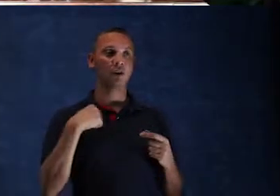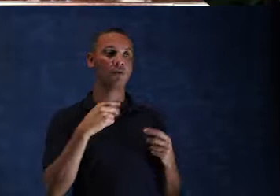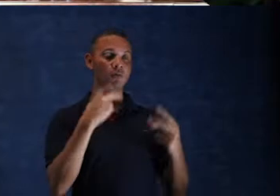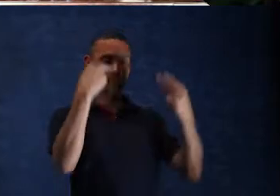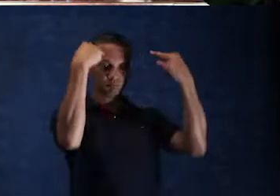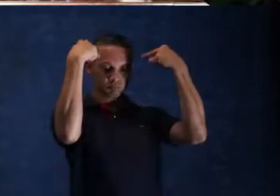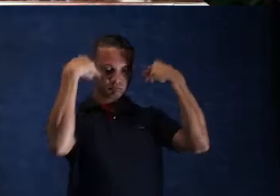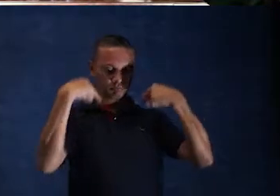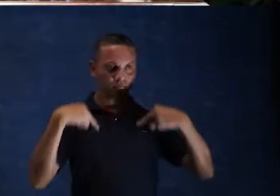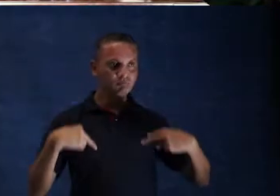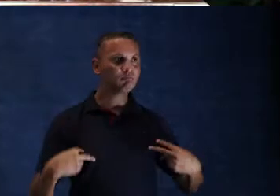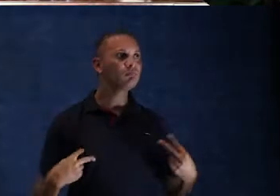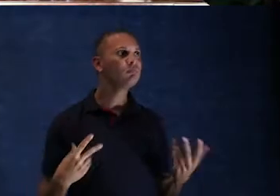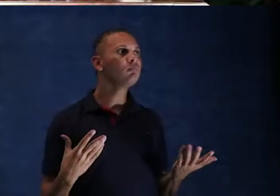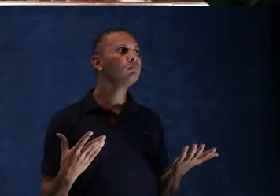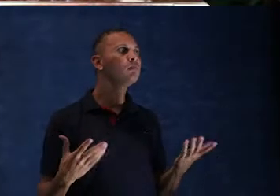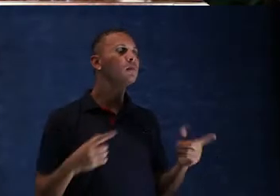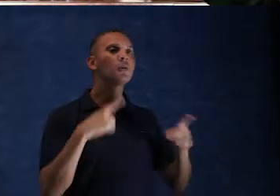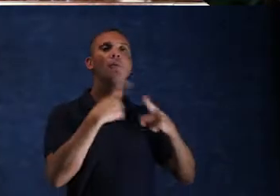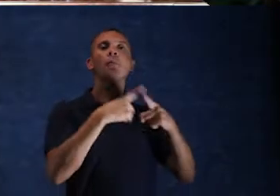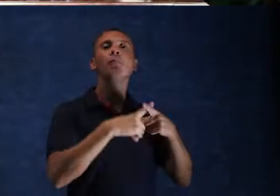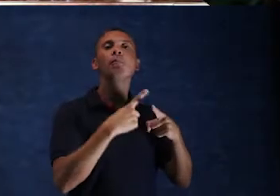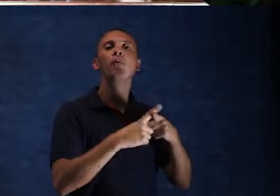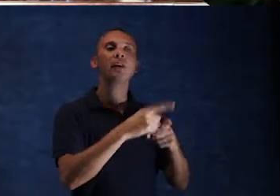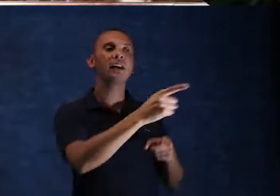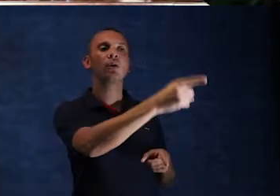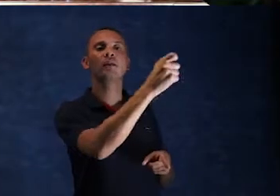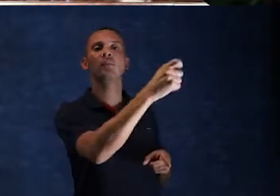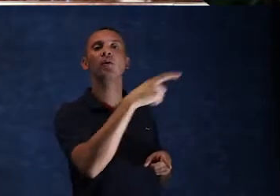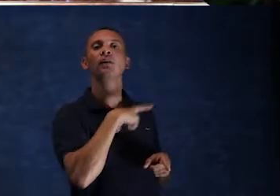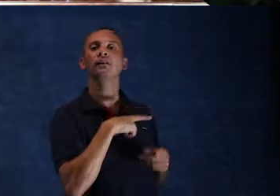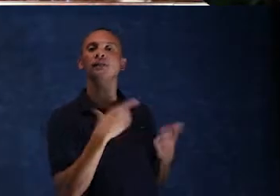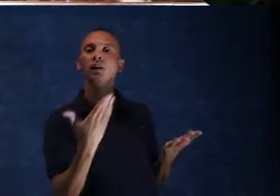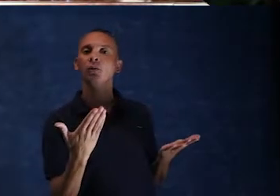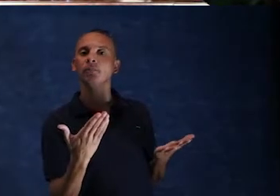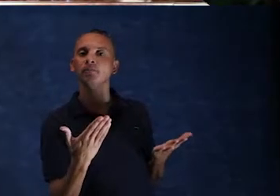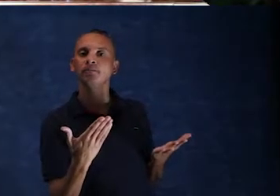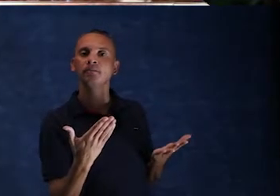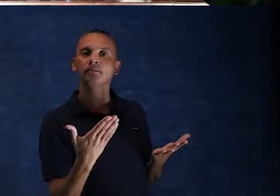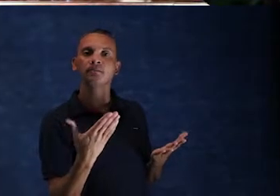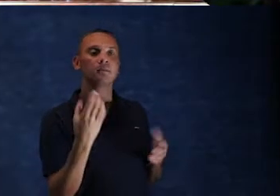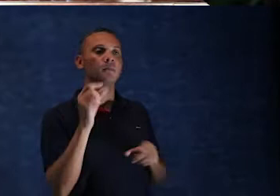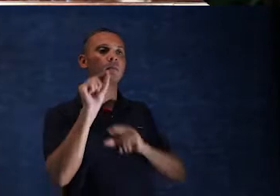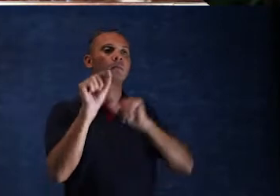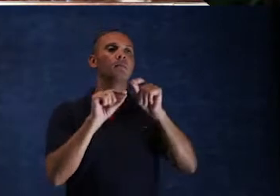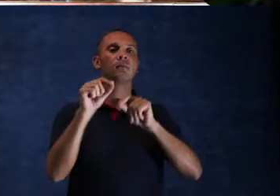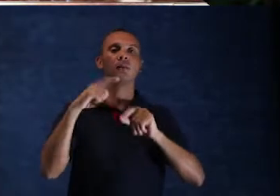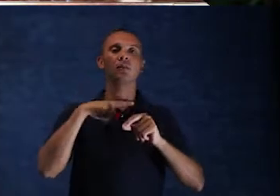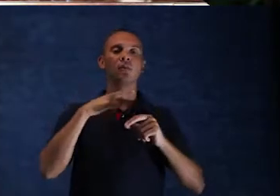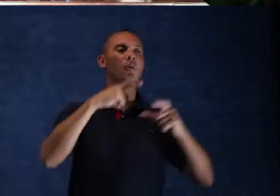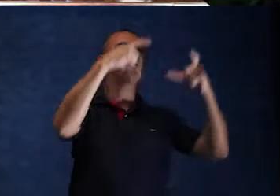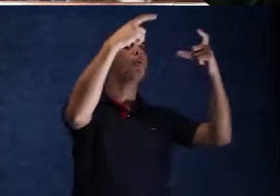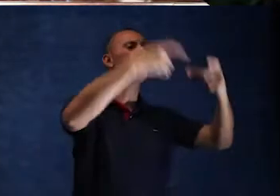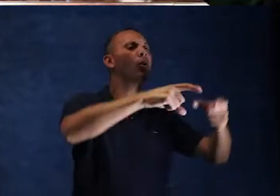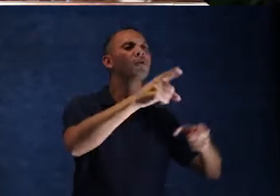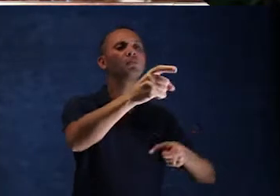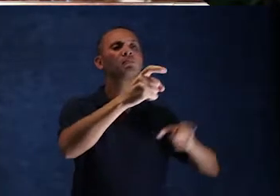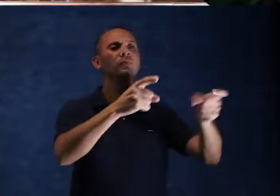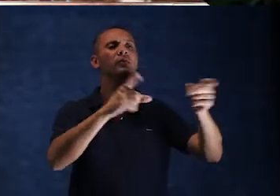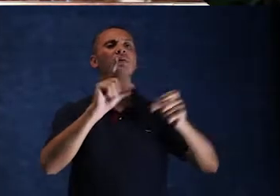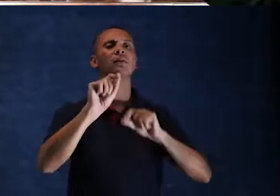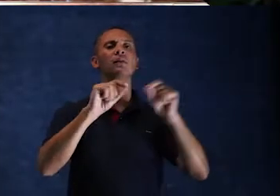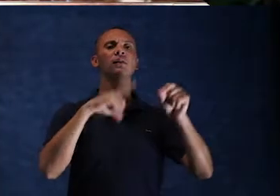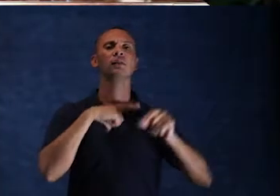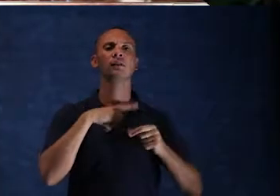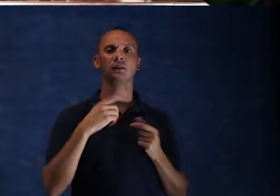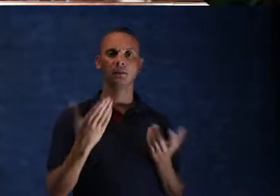até o porquê do crime, ou até que local é esse que acontece esse